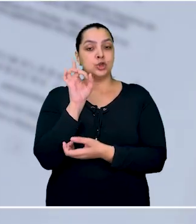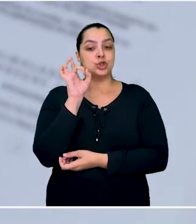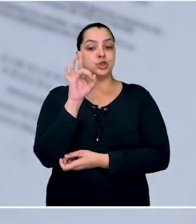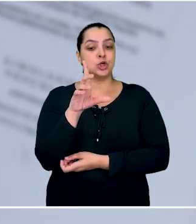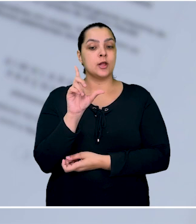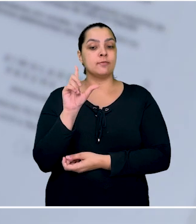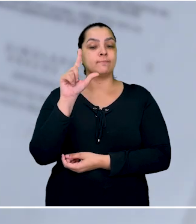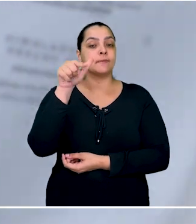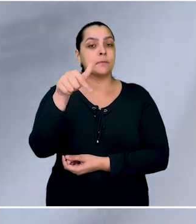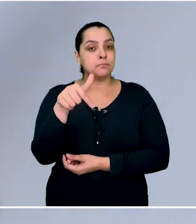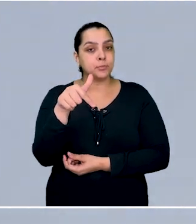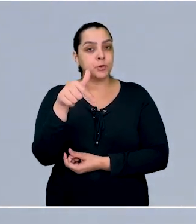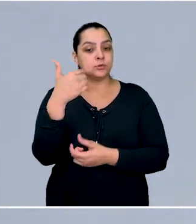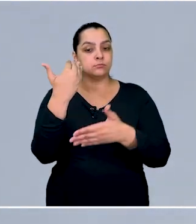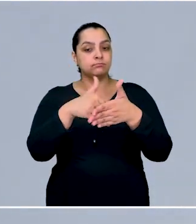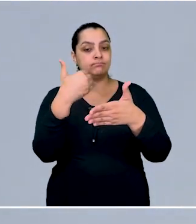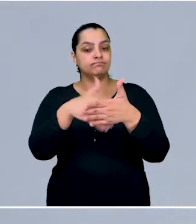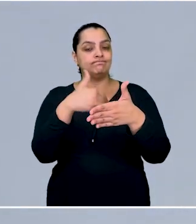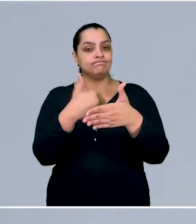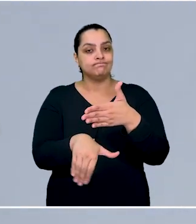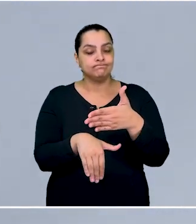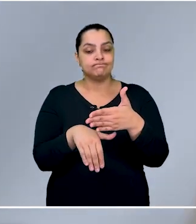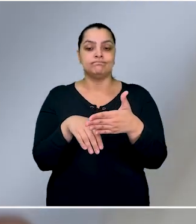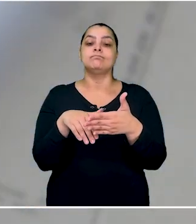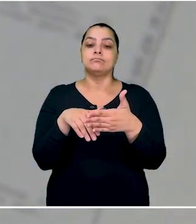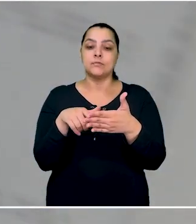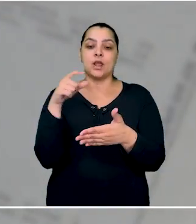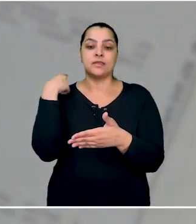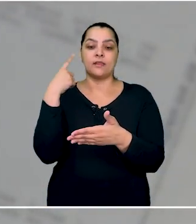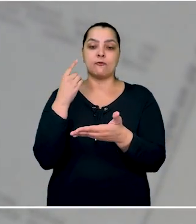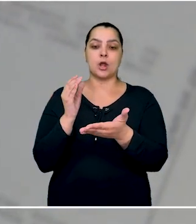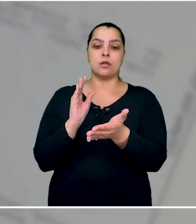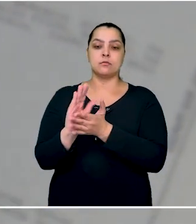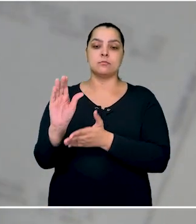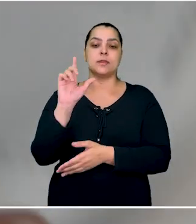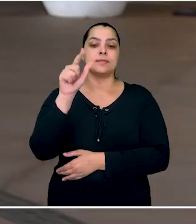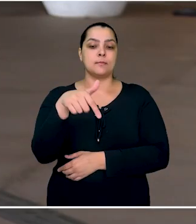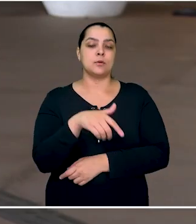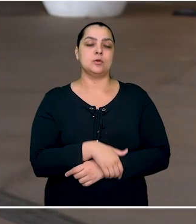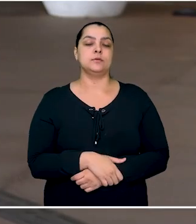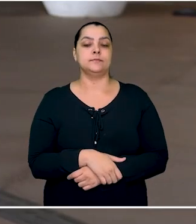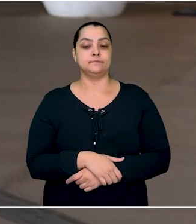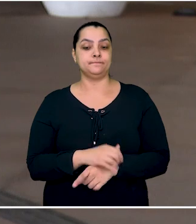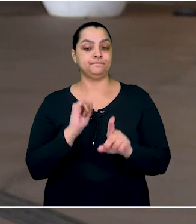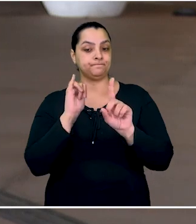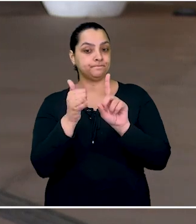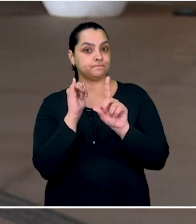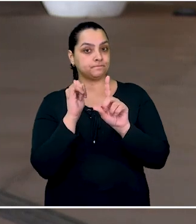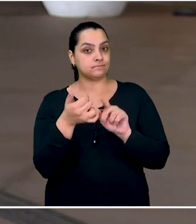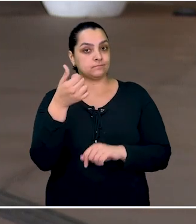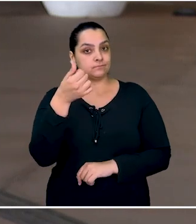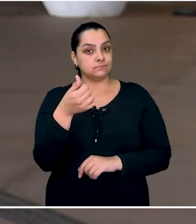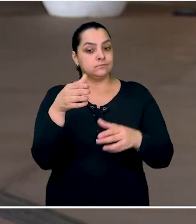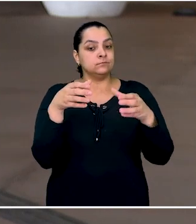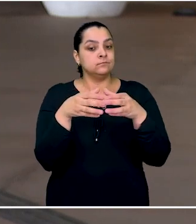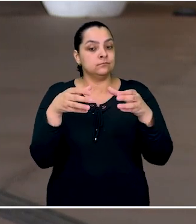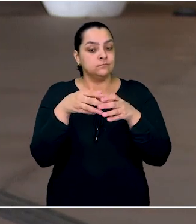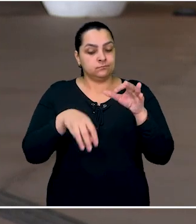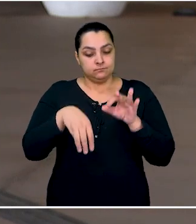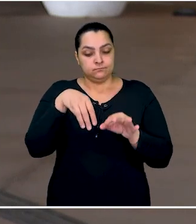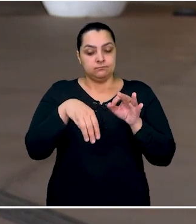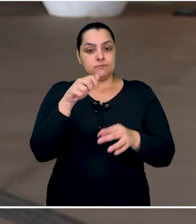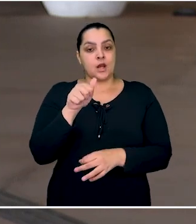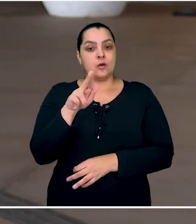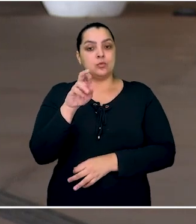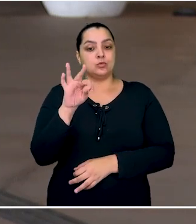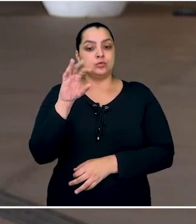feita somente após as deduções legais e dos honorários do advogado. O relator do caso, na sexta turma,